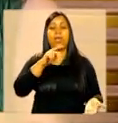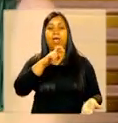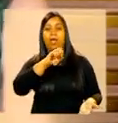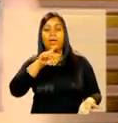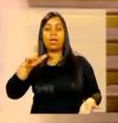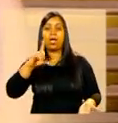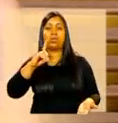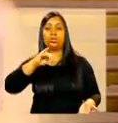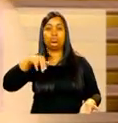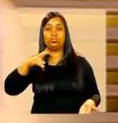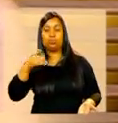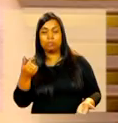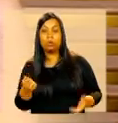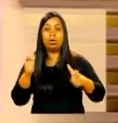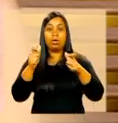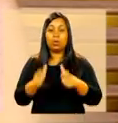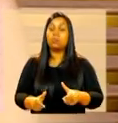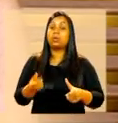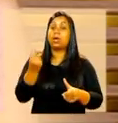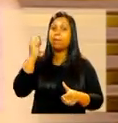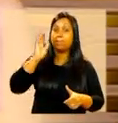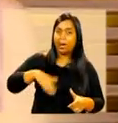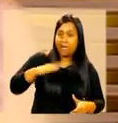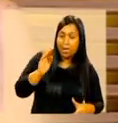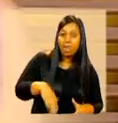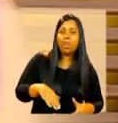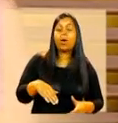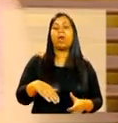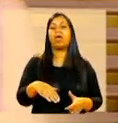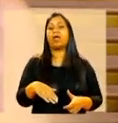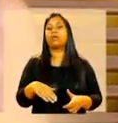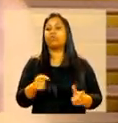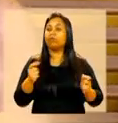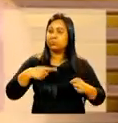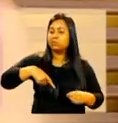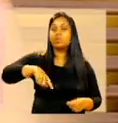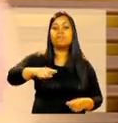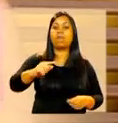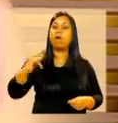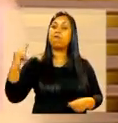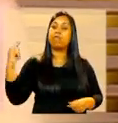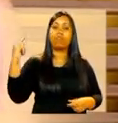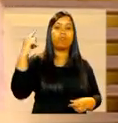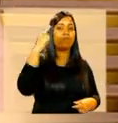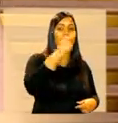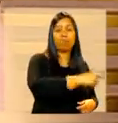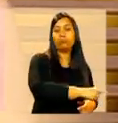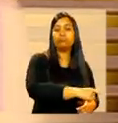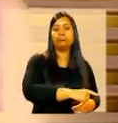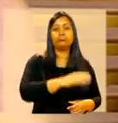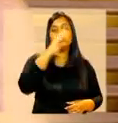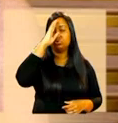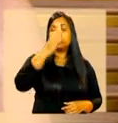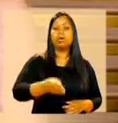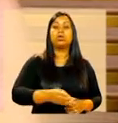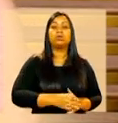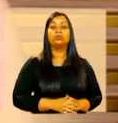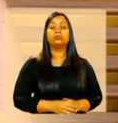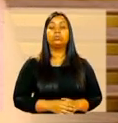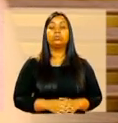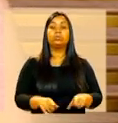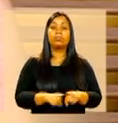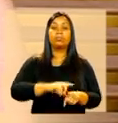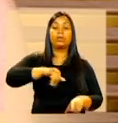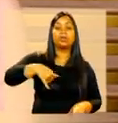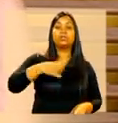amo. É um destino barato, um destino com facilidade. Você sai daqui num voo direto, adorei.